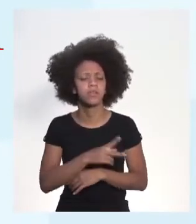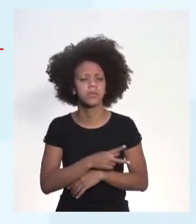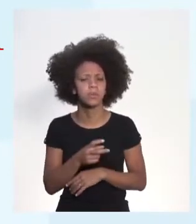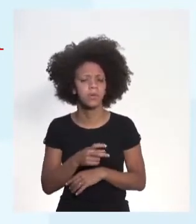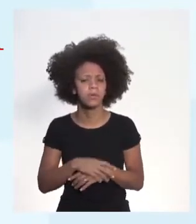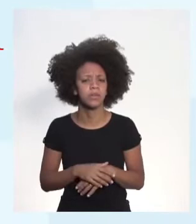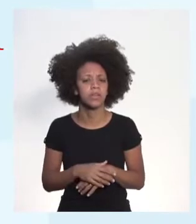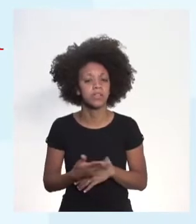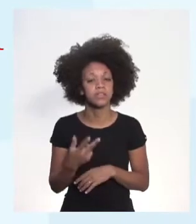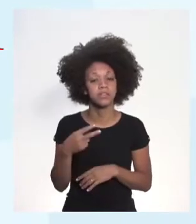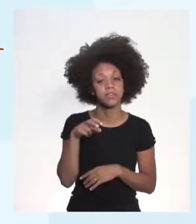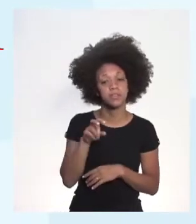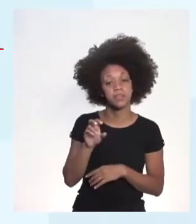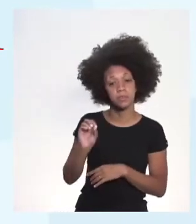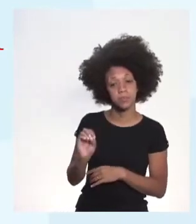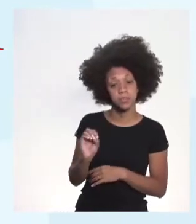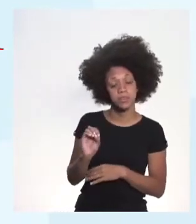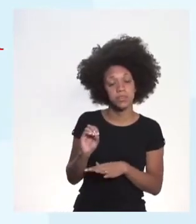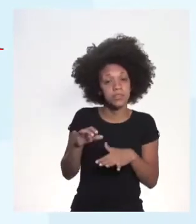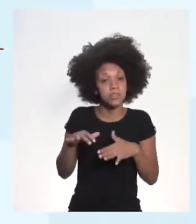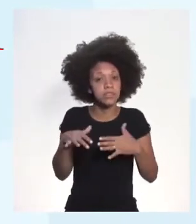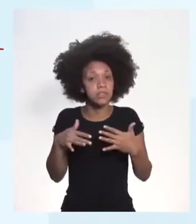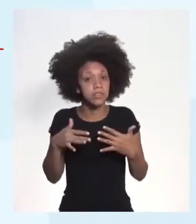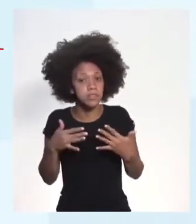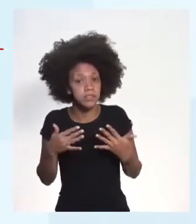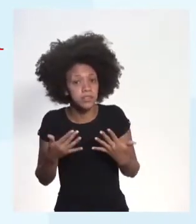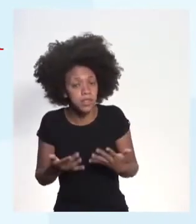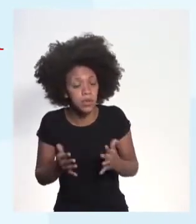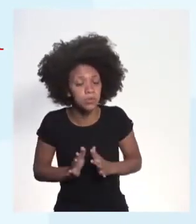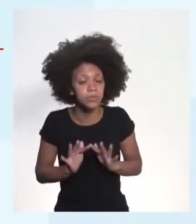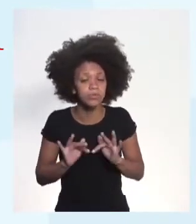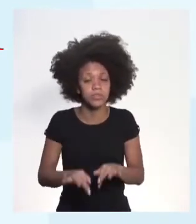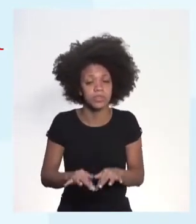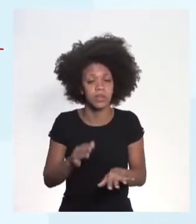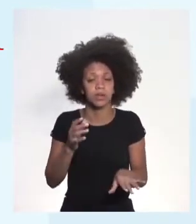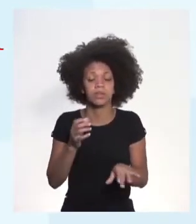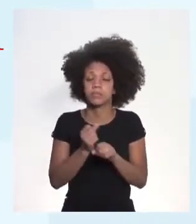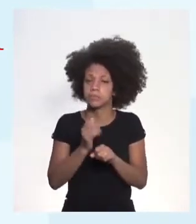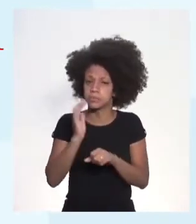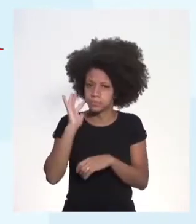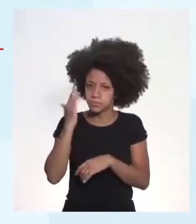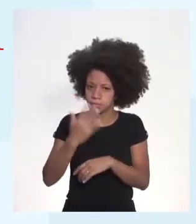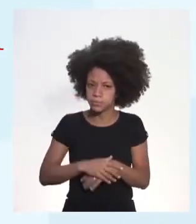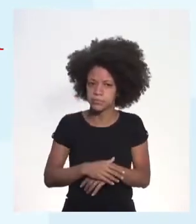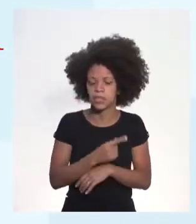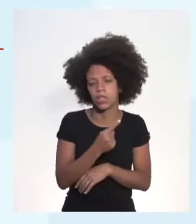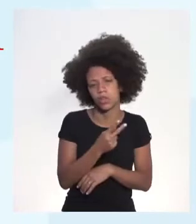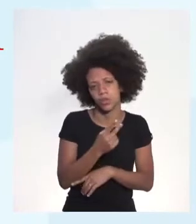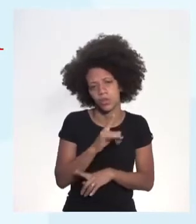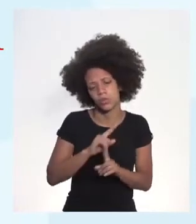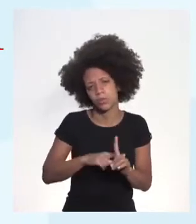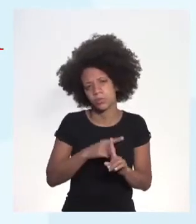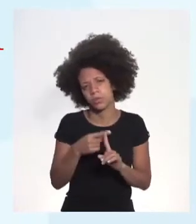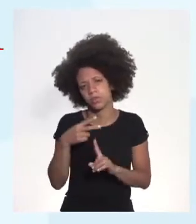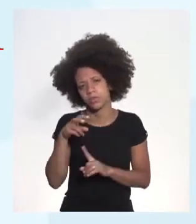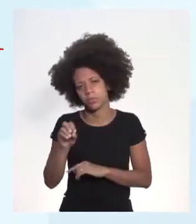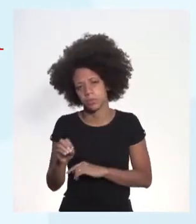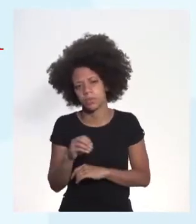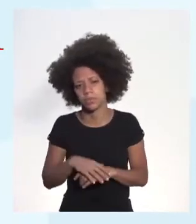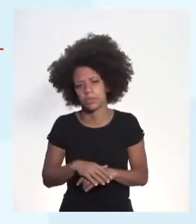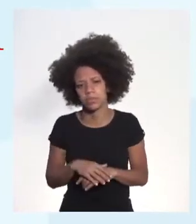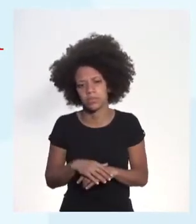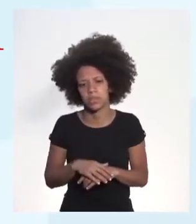a 50 E aí nós temos por fim adição para ser resolvida né sim 12 + 50